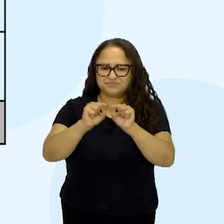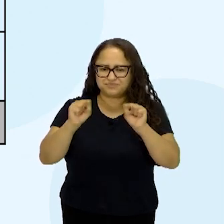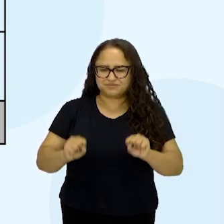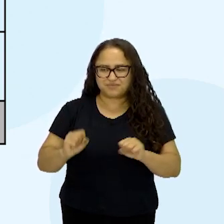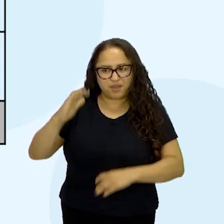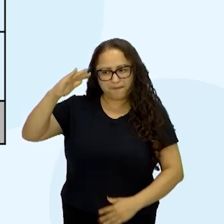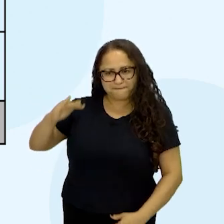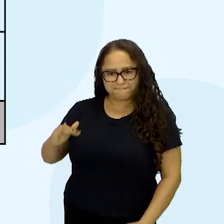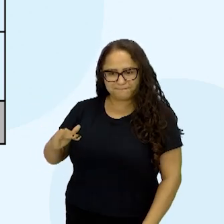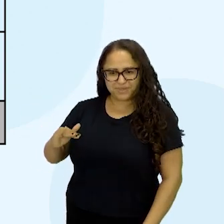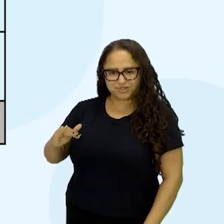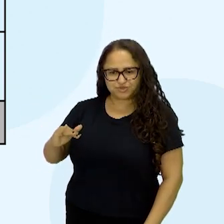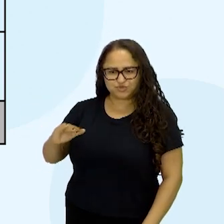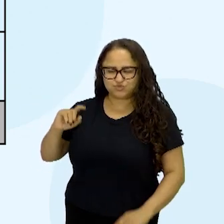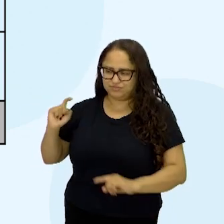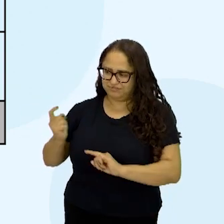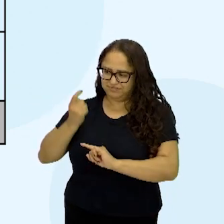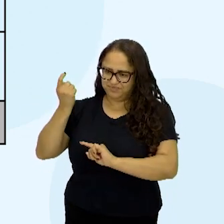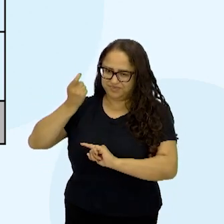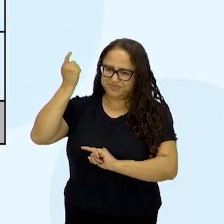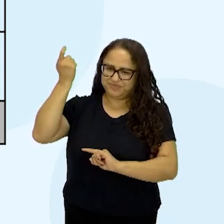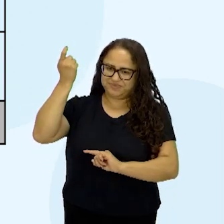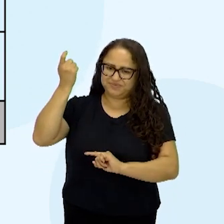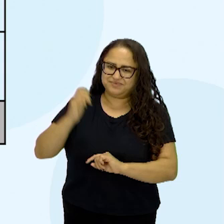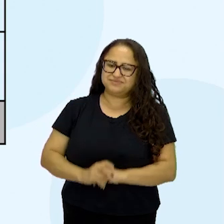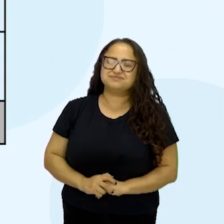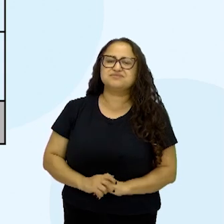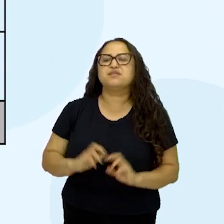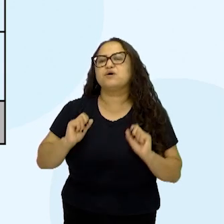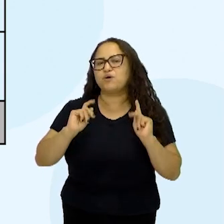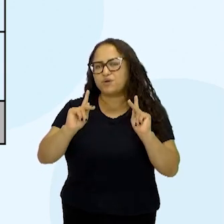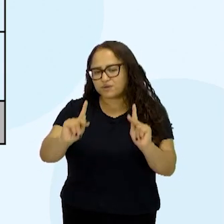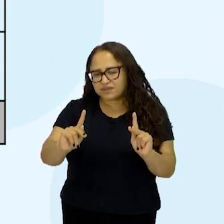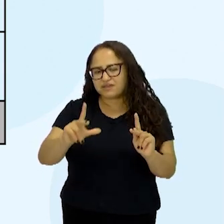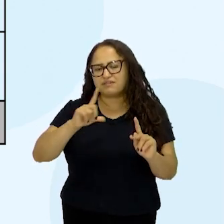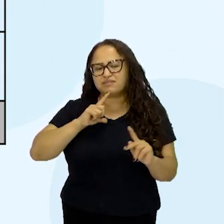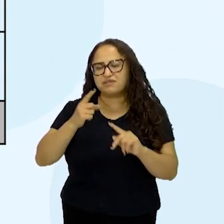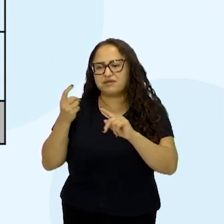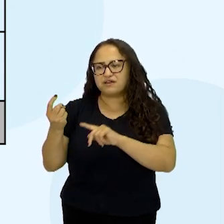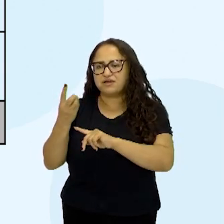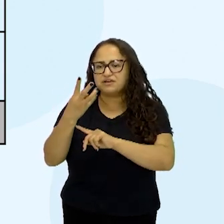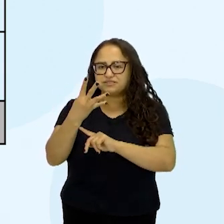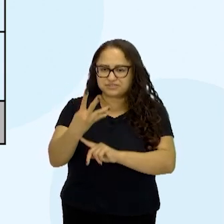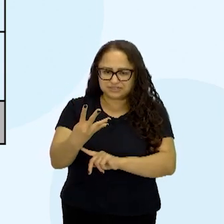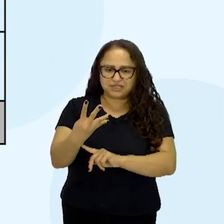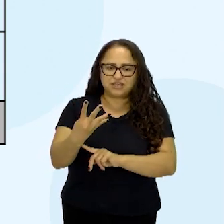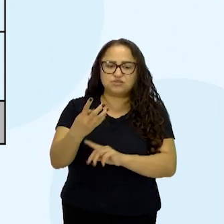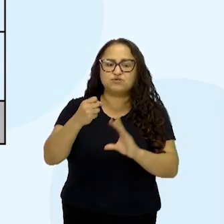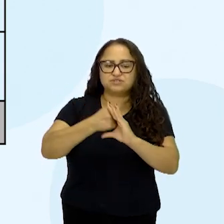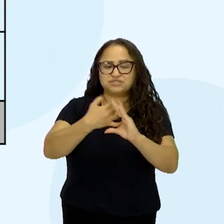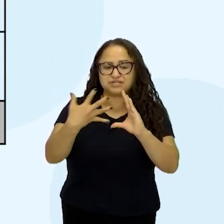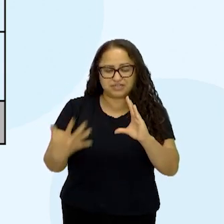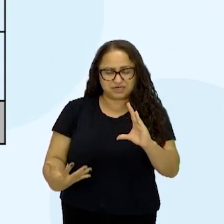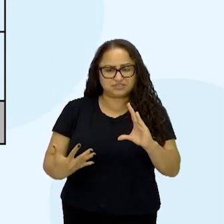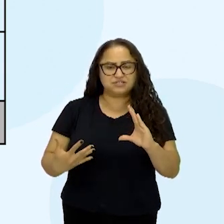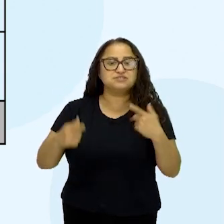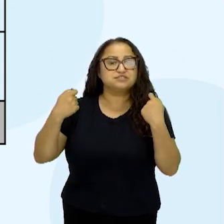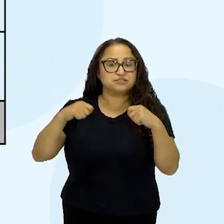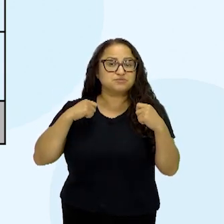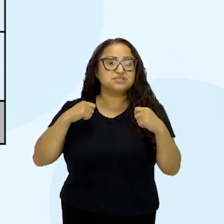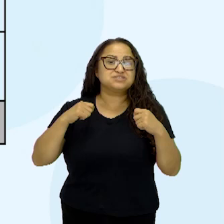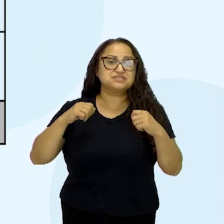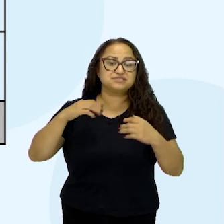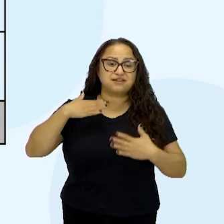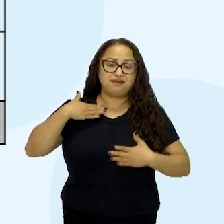baixo, alto. Ok? Então, essas são as 14 características que a gente vai ter que analisar para